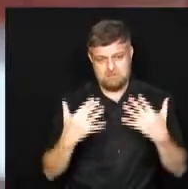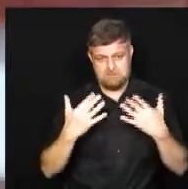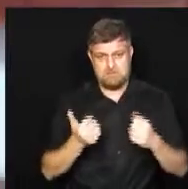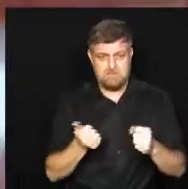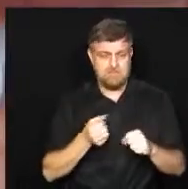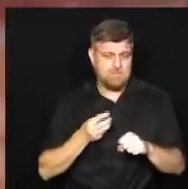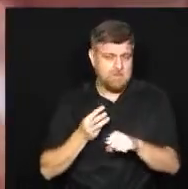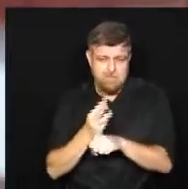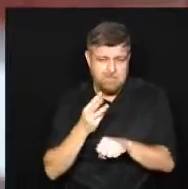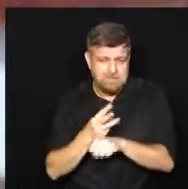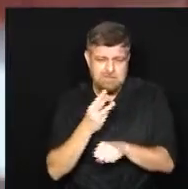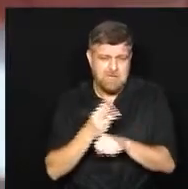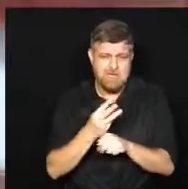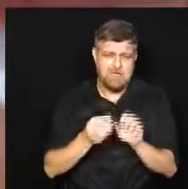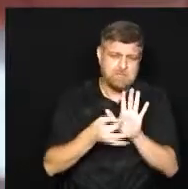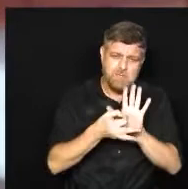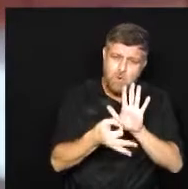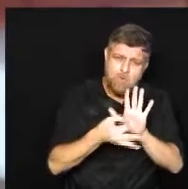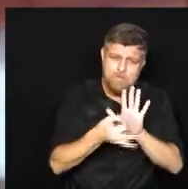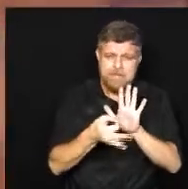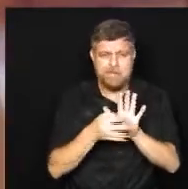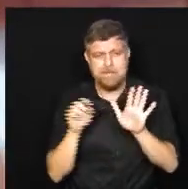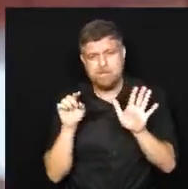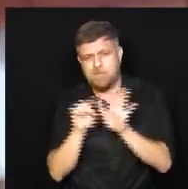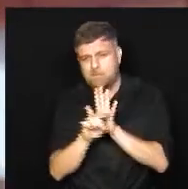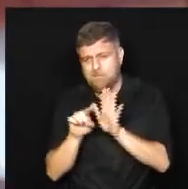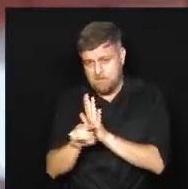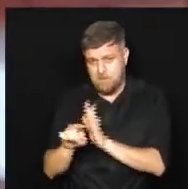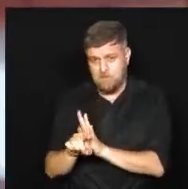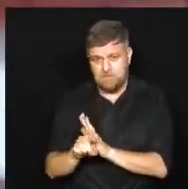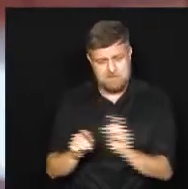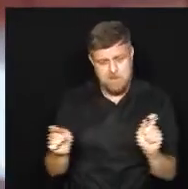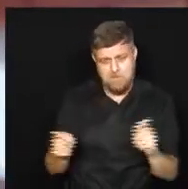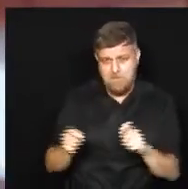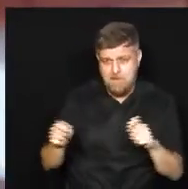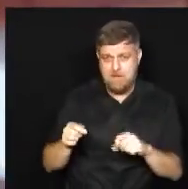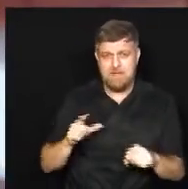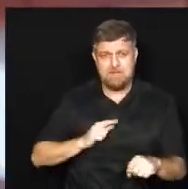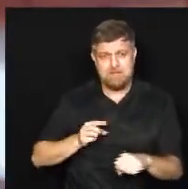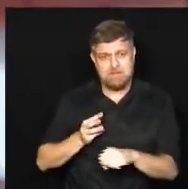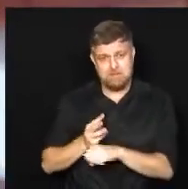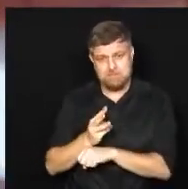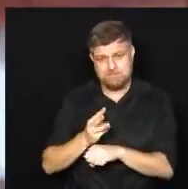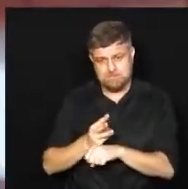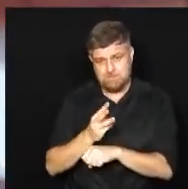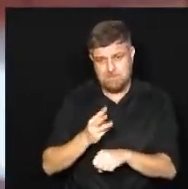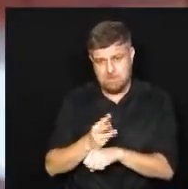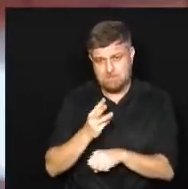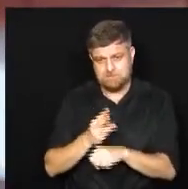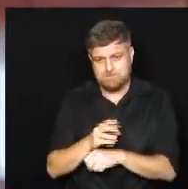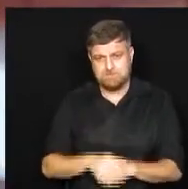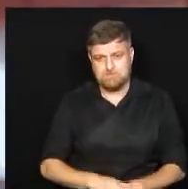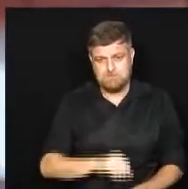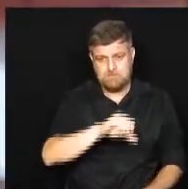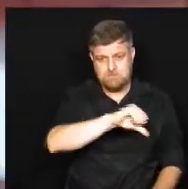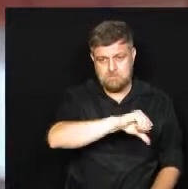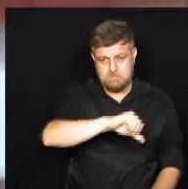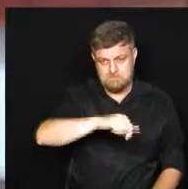mandar mensagens, comentários, perguntas, pode fazer pelo WhatsApp